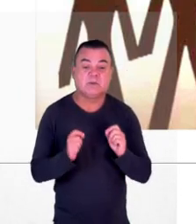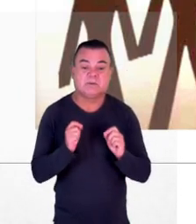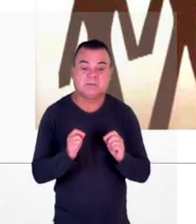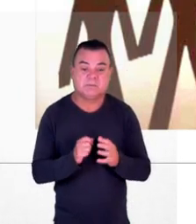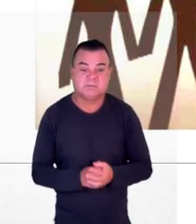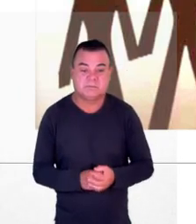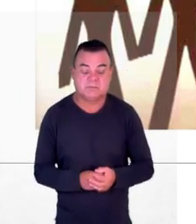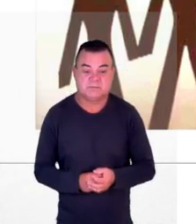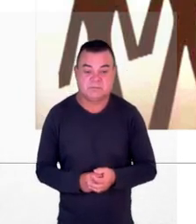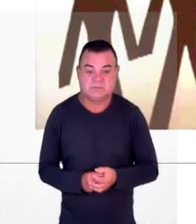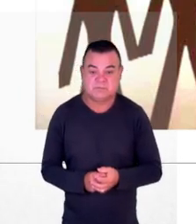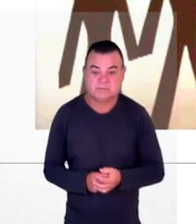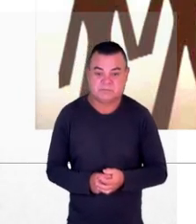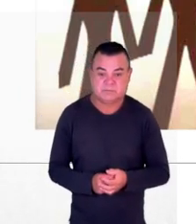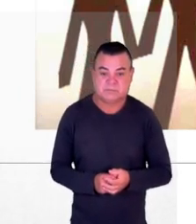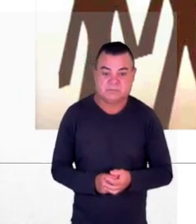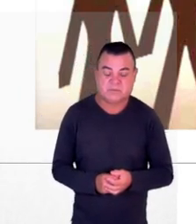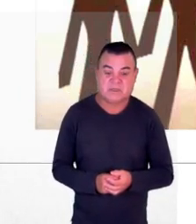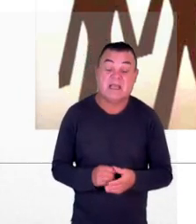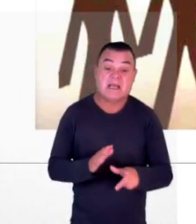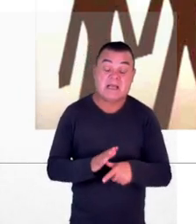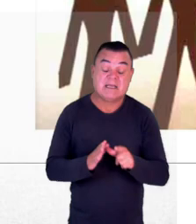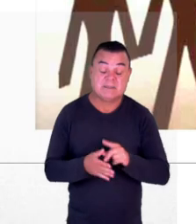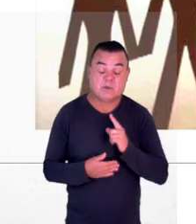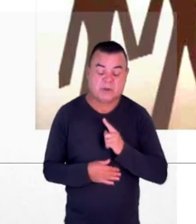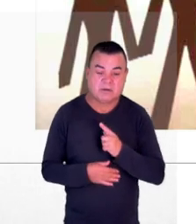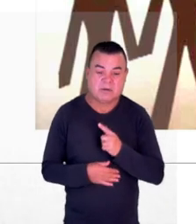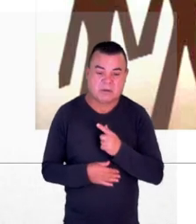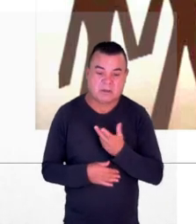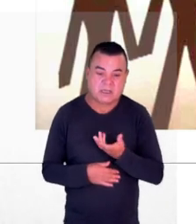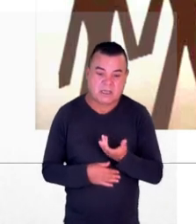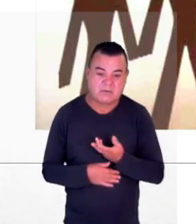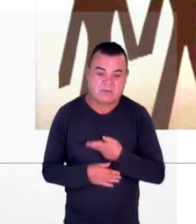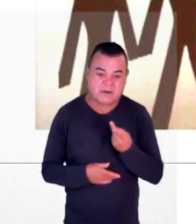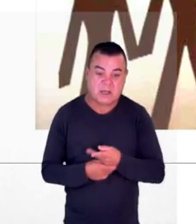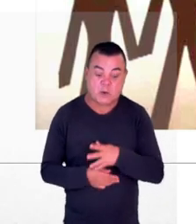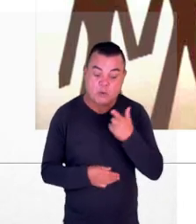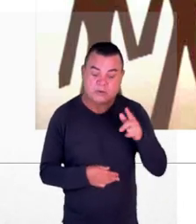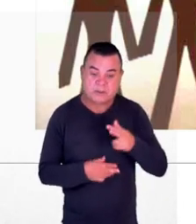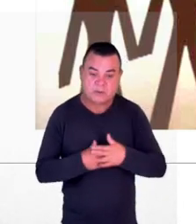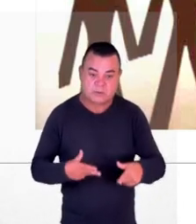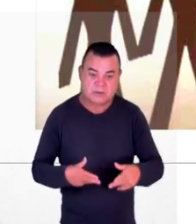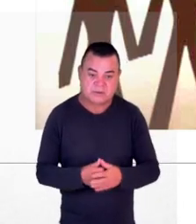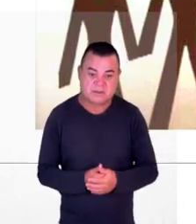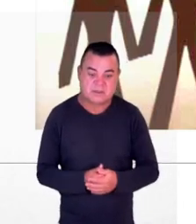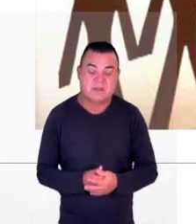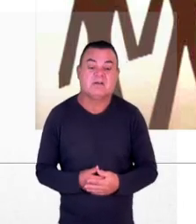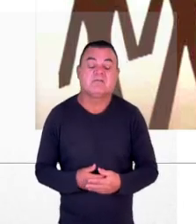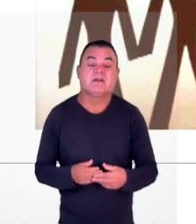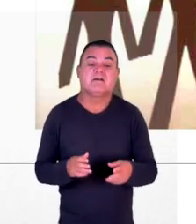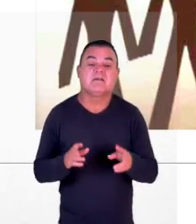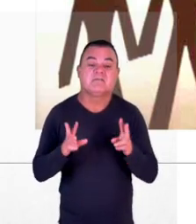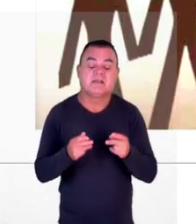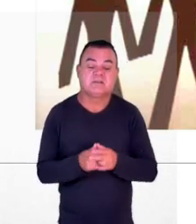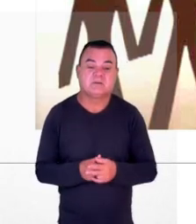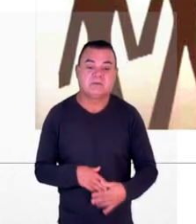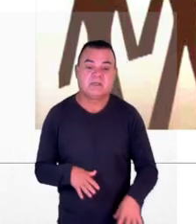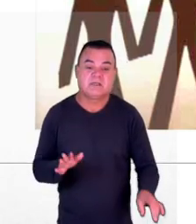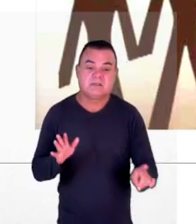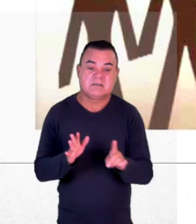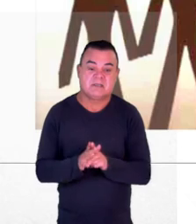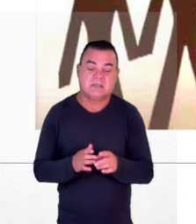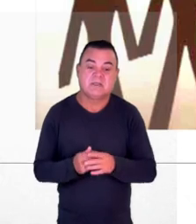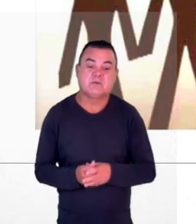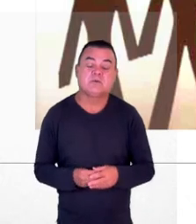contém antes de dizer isso eu quero colocar uma outra coisa que é falar sobre direitos civis e políticos e direitos econômicos